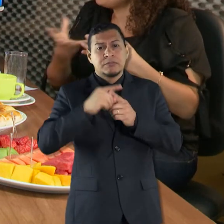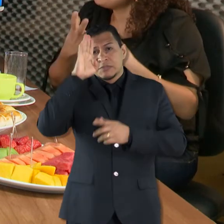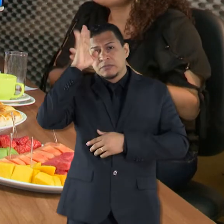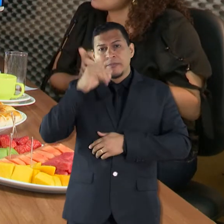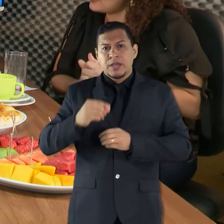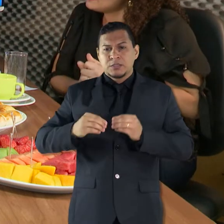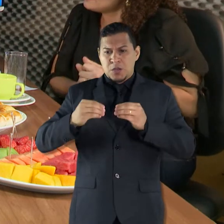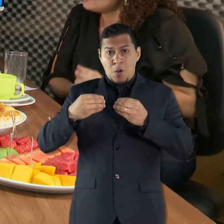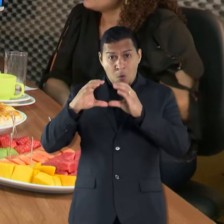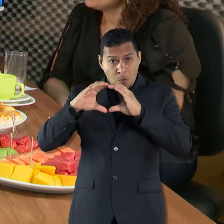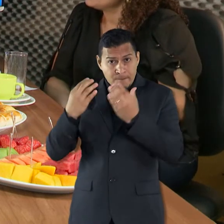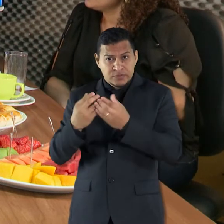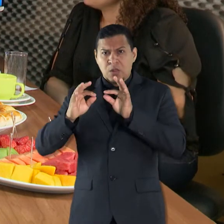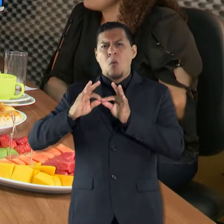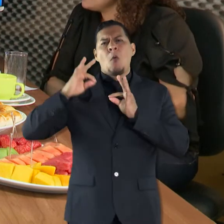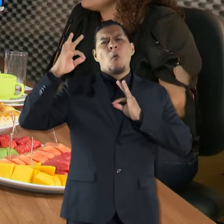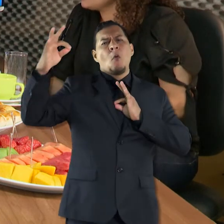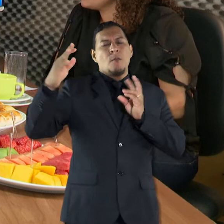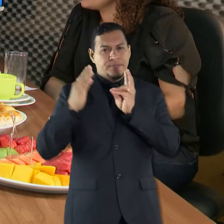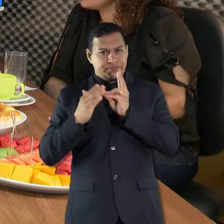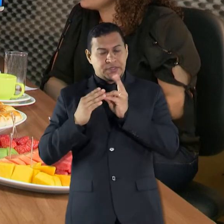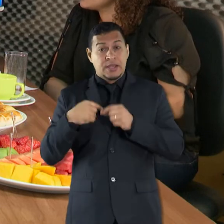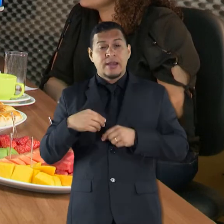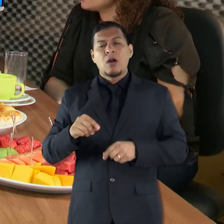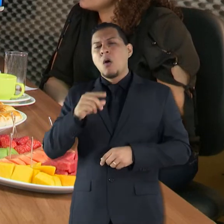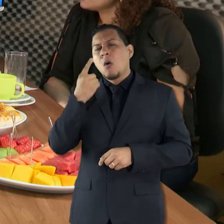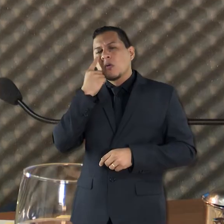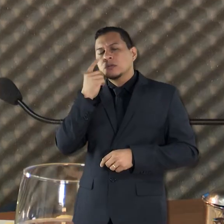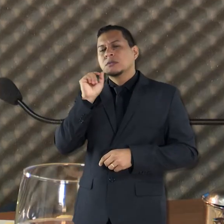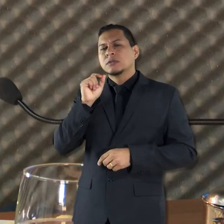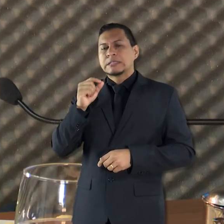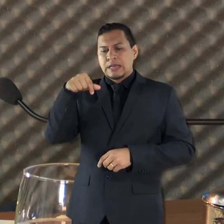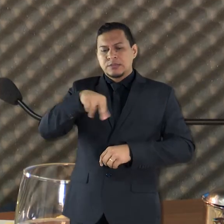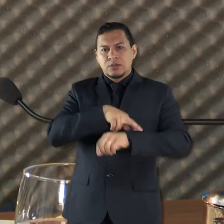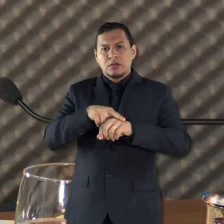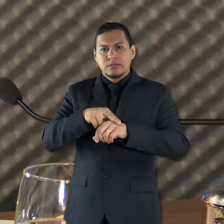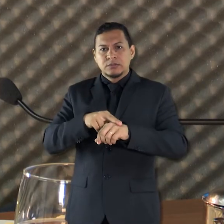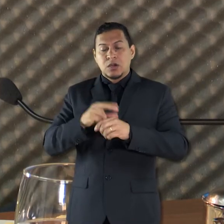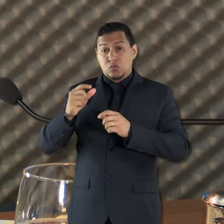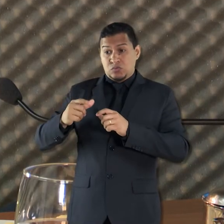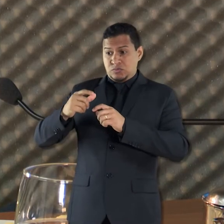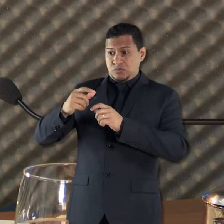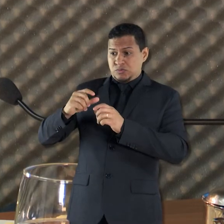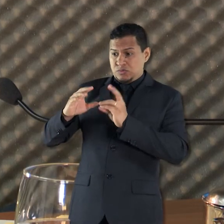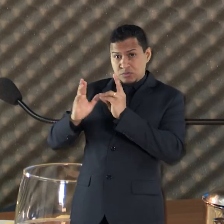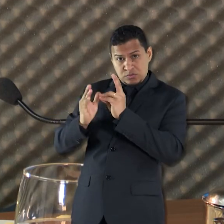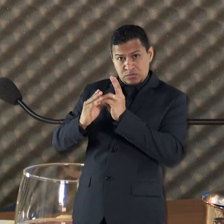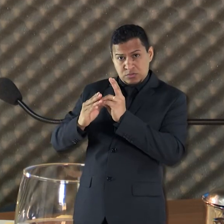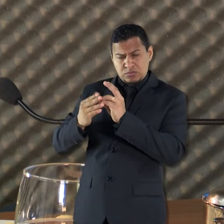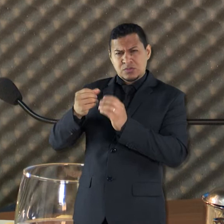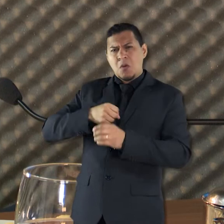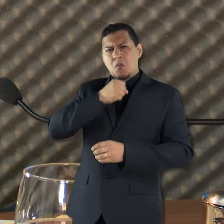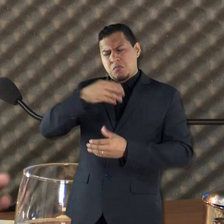comunidades assim, mais isoladas, Não fazia. E Eles uma não coisa faziam. interessante, sempre foi feita aqui em Roraima, que se você observar os índios antigos, como era